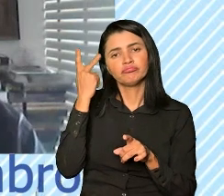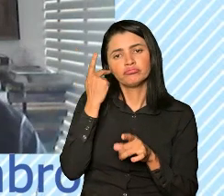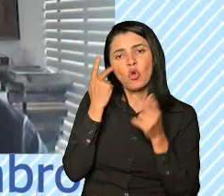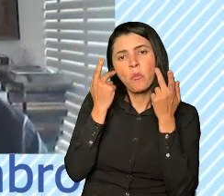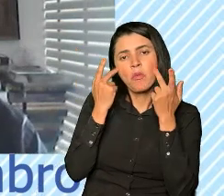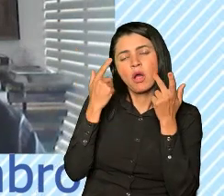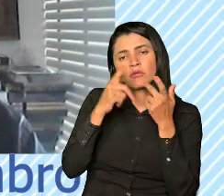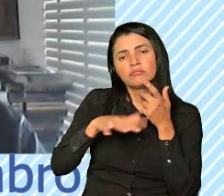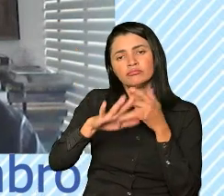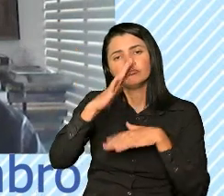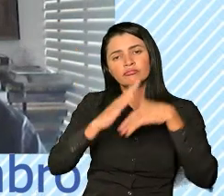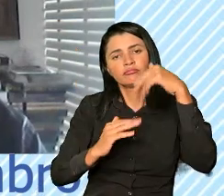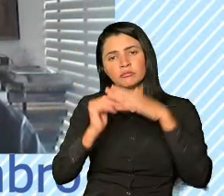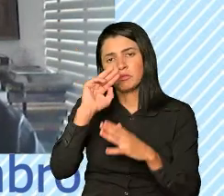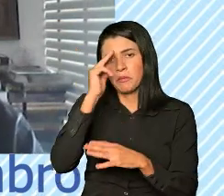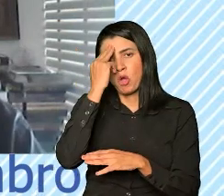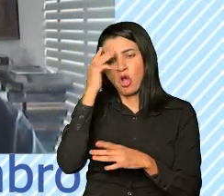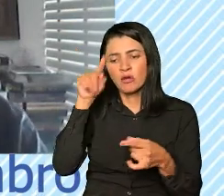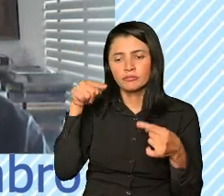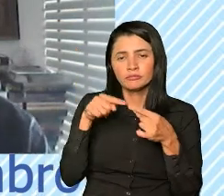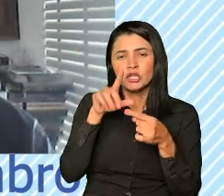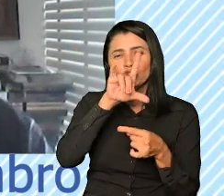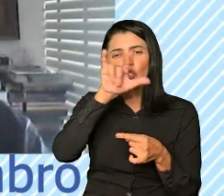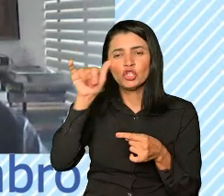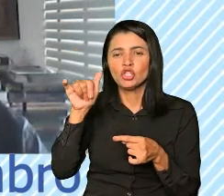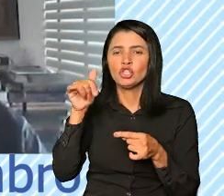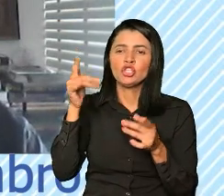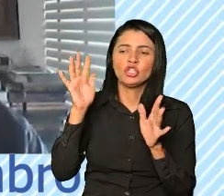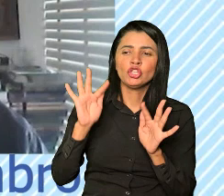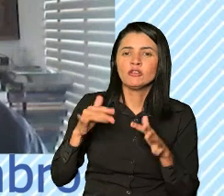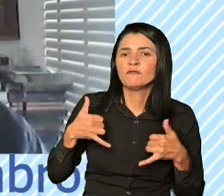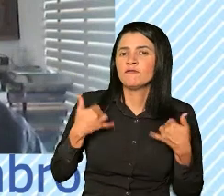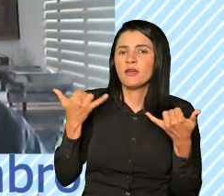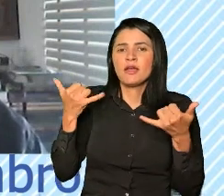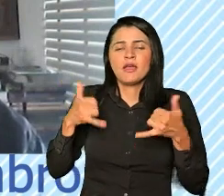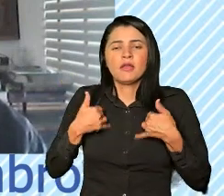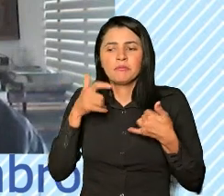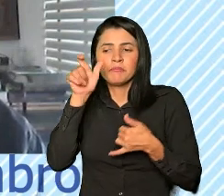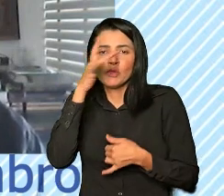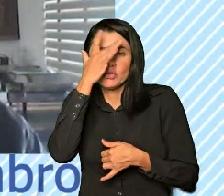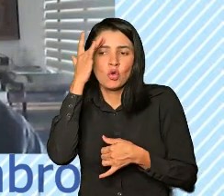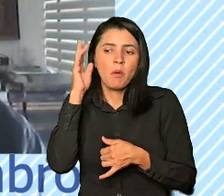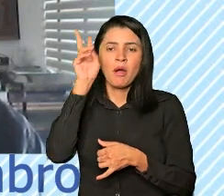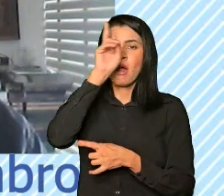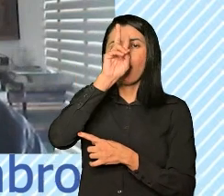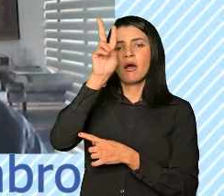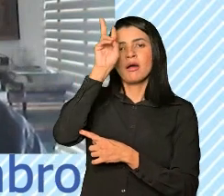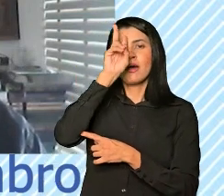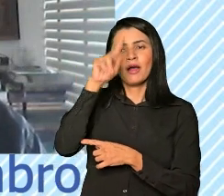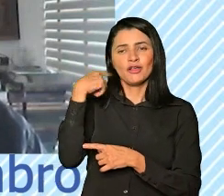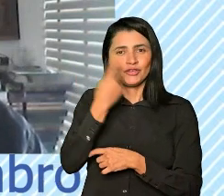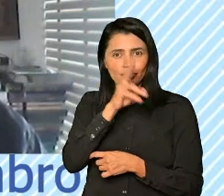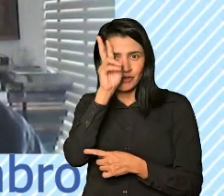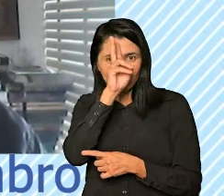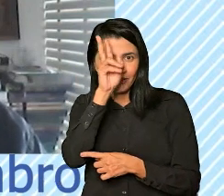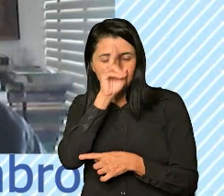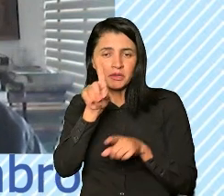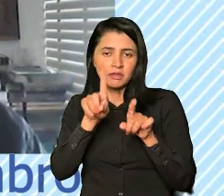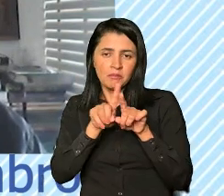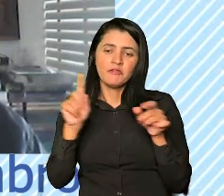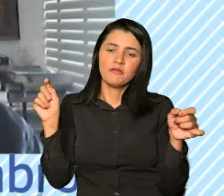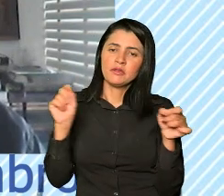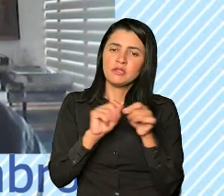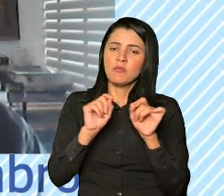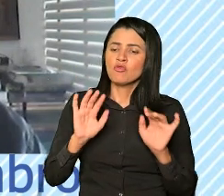muito ligados a essas datas festivas, heróis, vítimas a serem lembradas. Então, não só lembramos, como temos um rito,